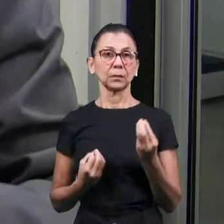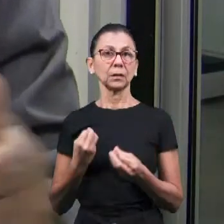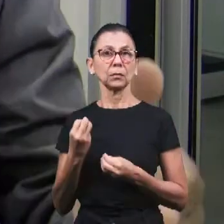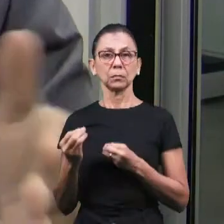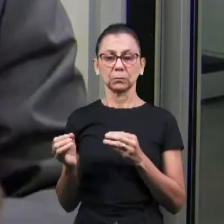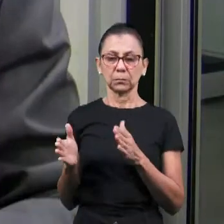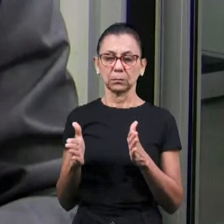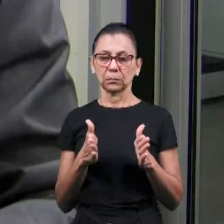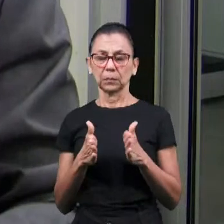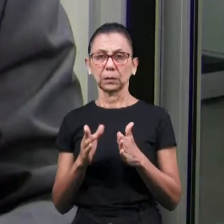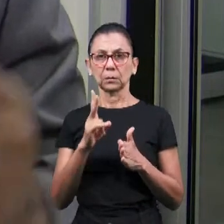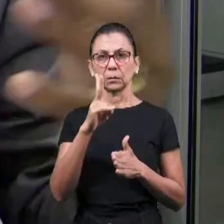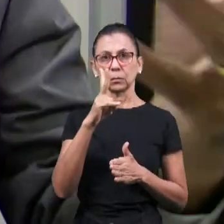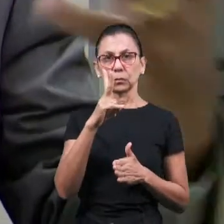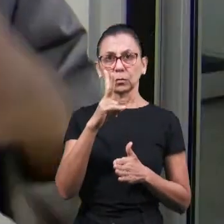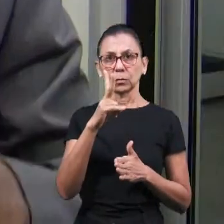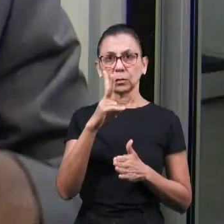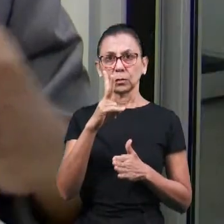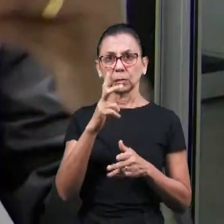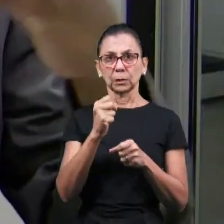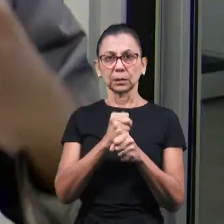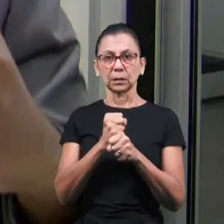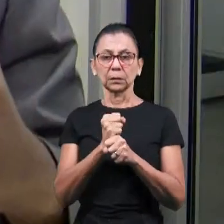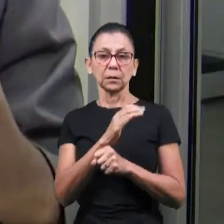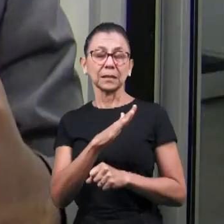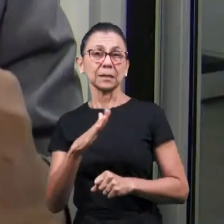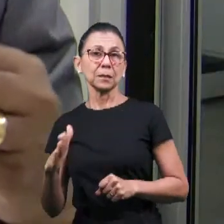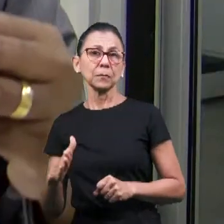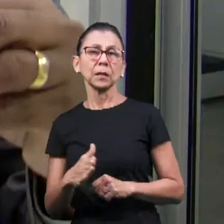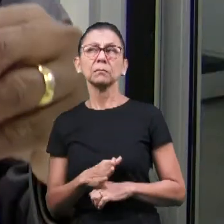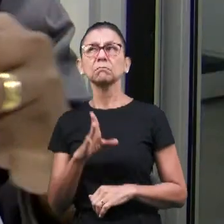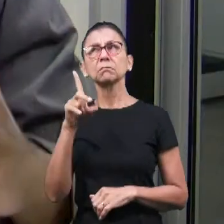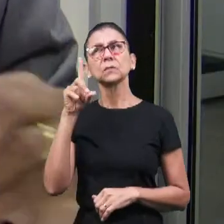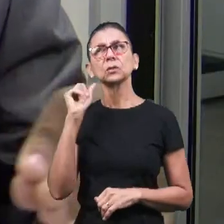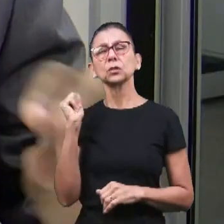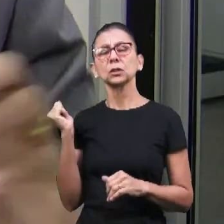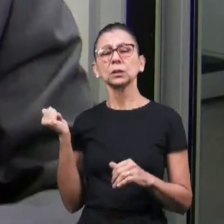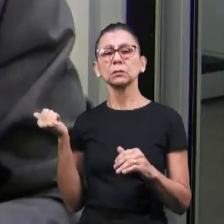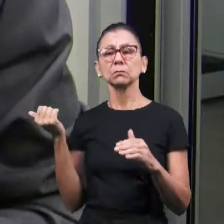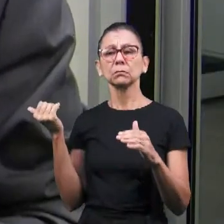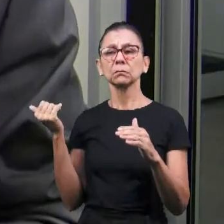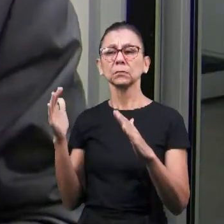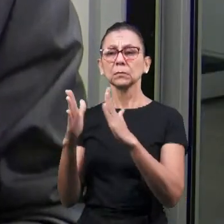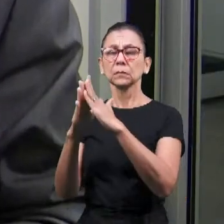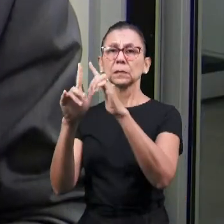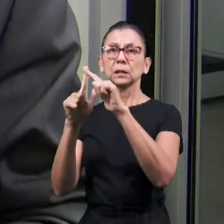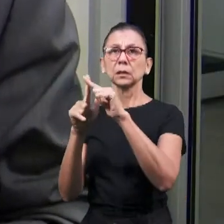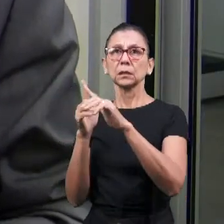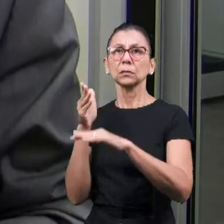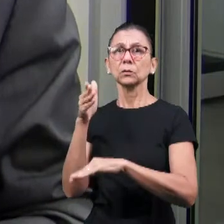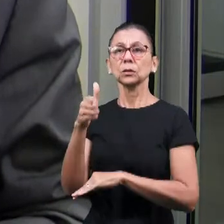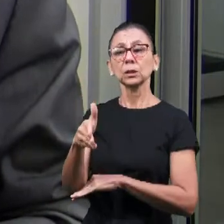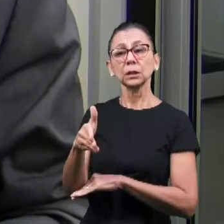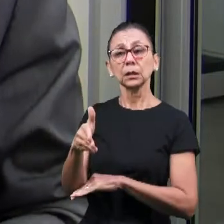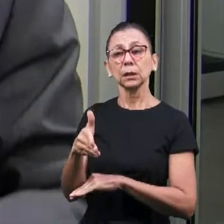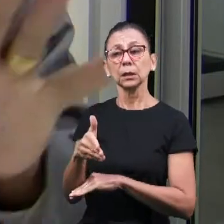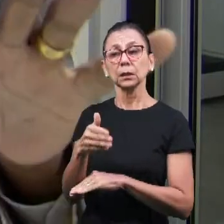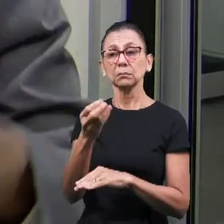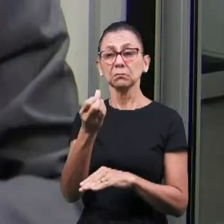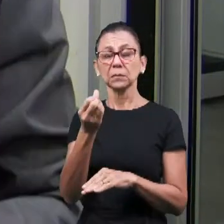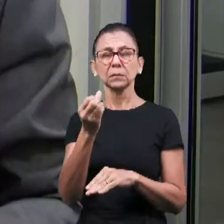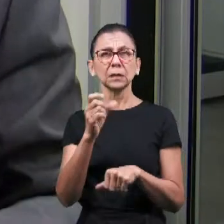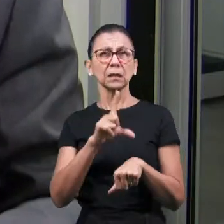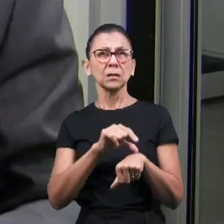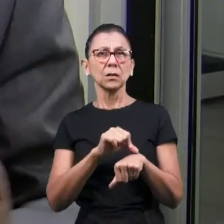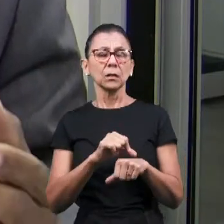passou 2 anos e meio. Foi num domingo, eu cheguei na igreja. Eu chego sempre 6 horas para o ensaio do grupo de louvor. Cheguei enquanto o